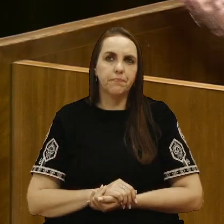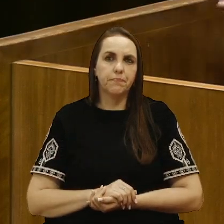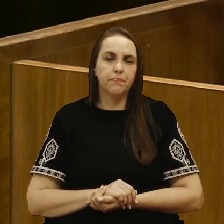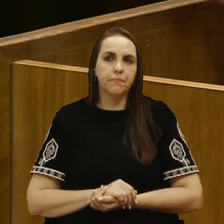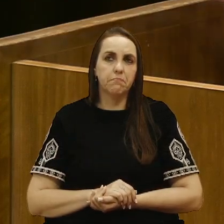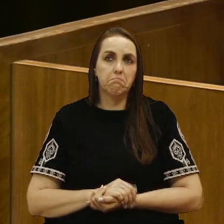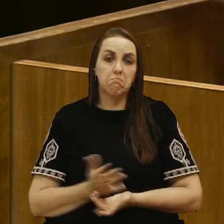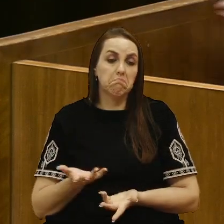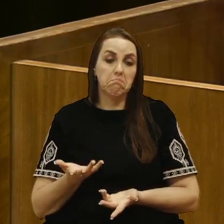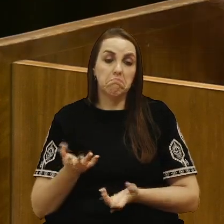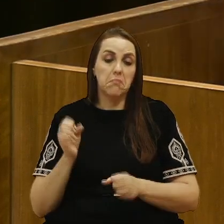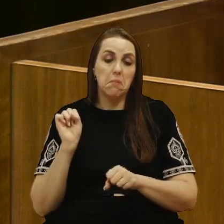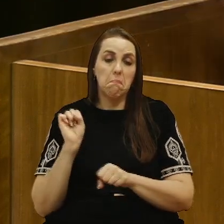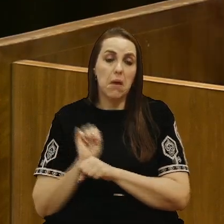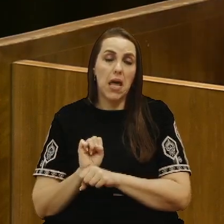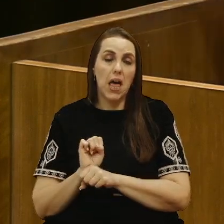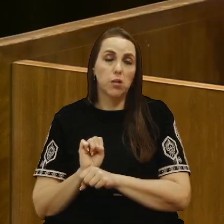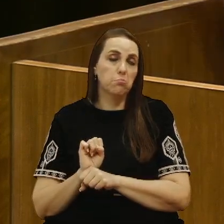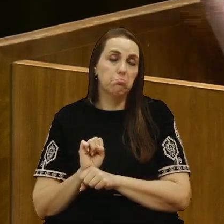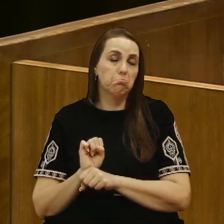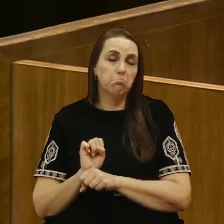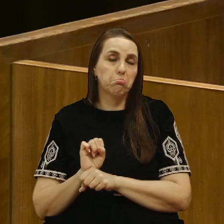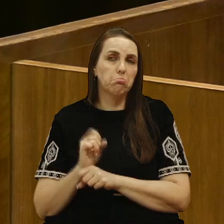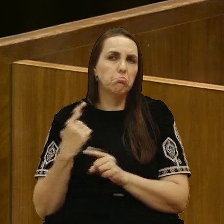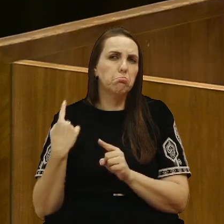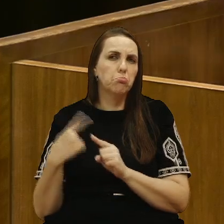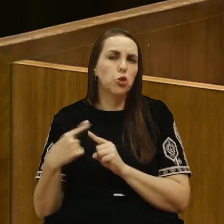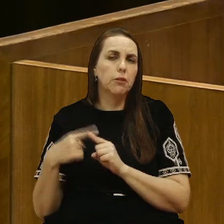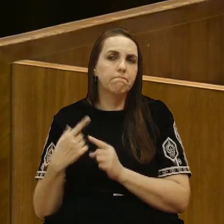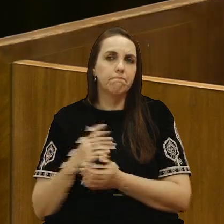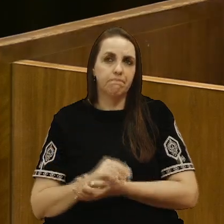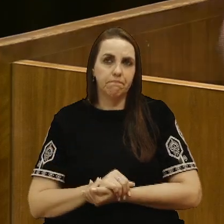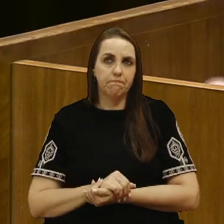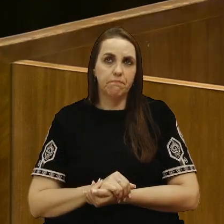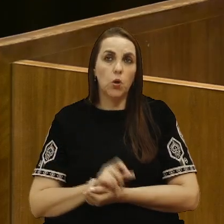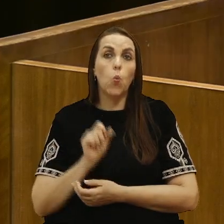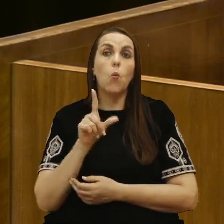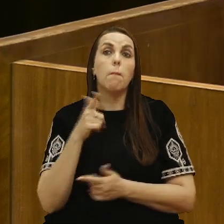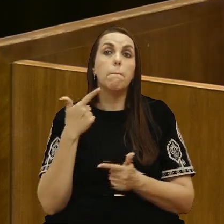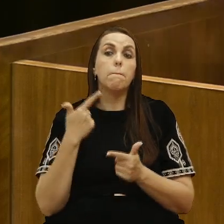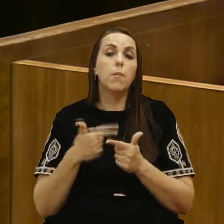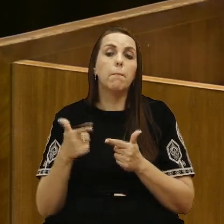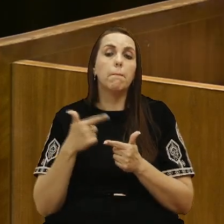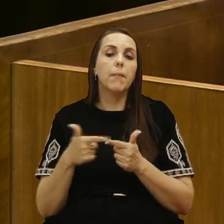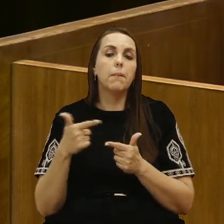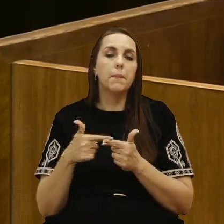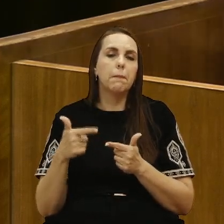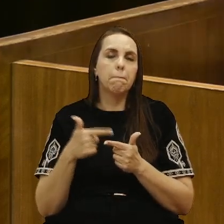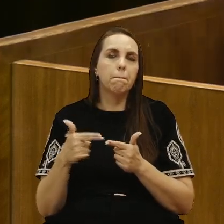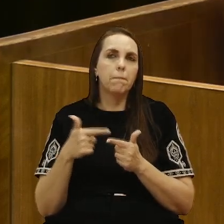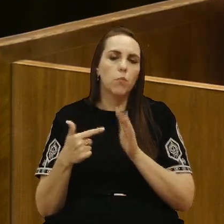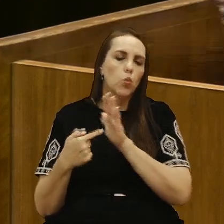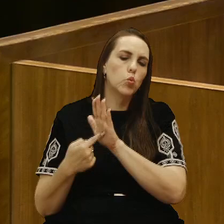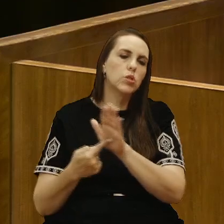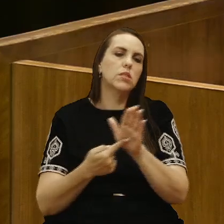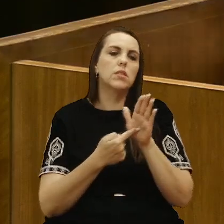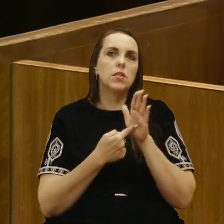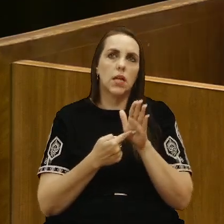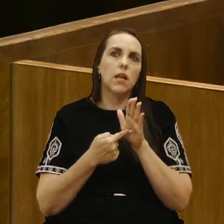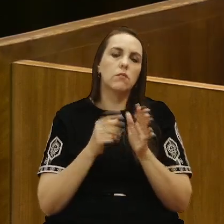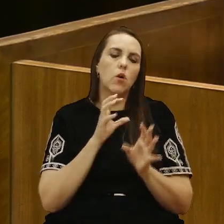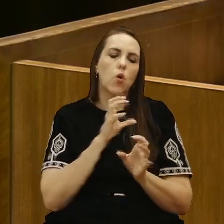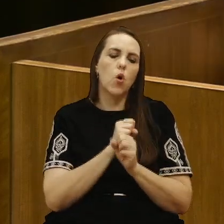Ele não está parando, ele não está andando por quê? Qual o problema de mostrar as contas,